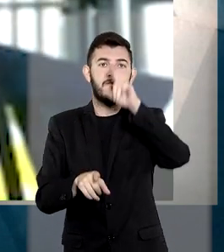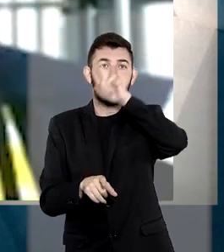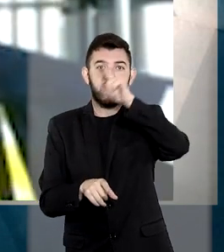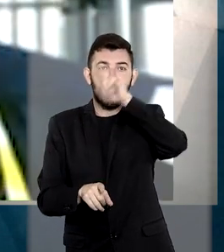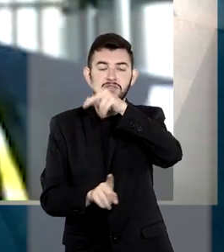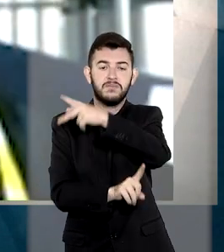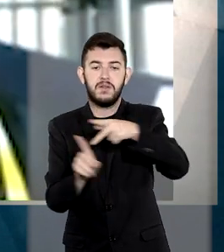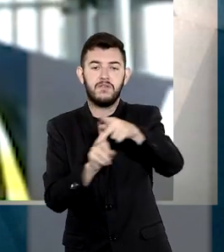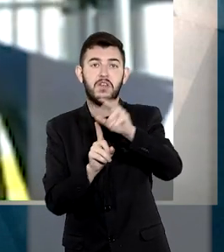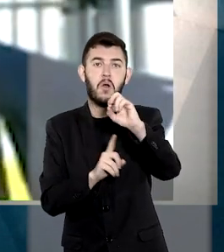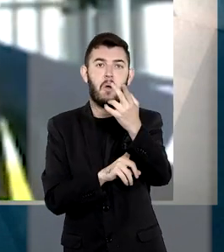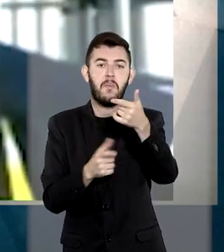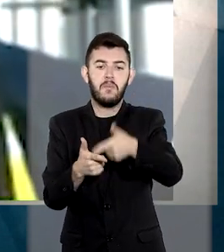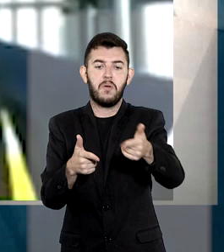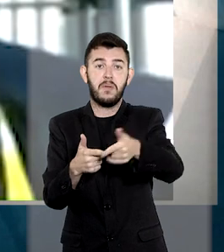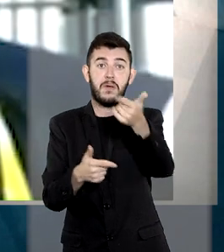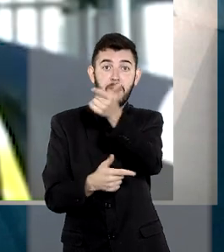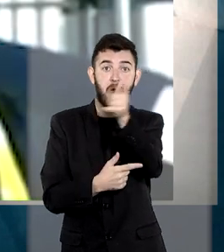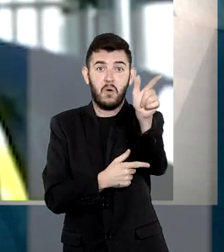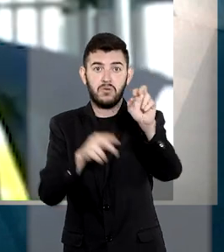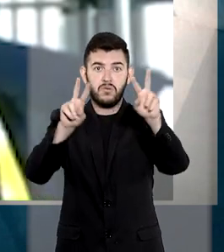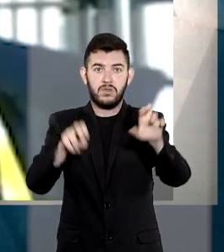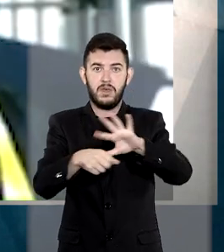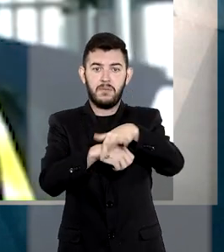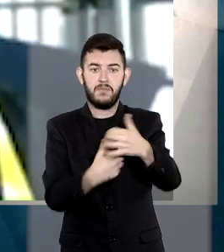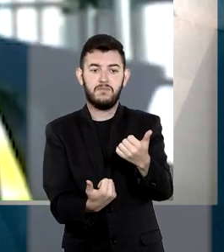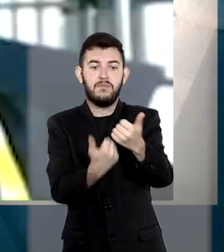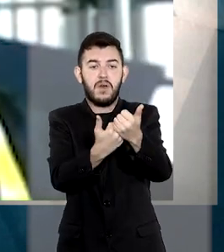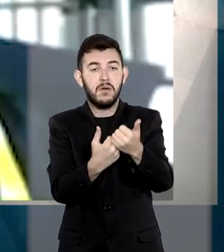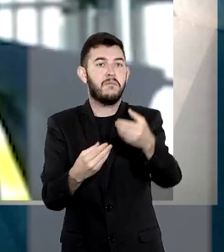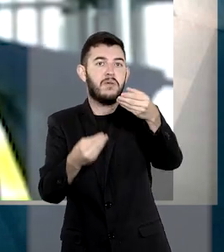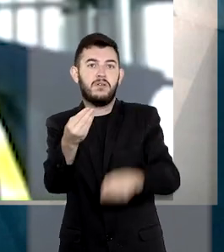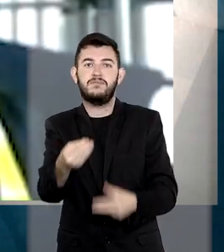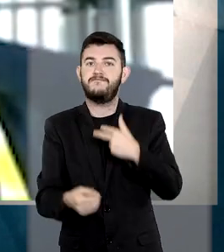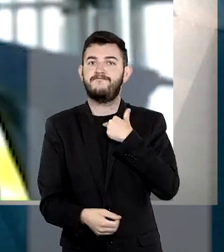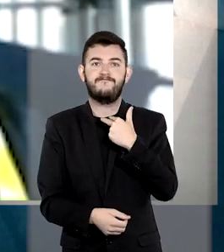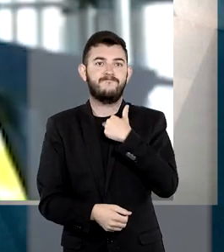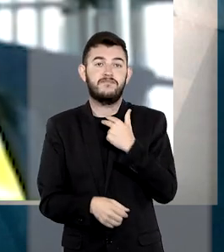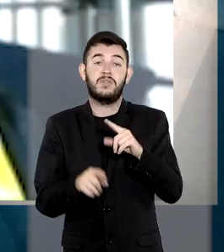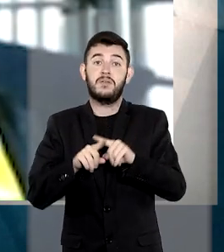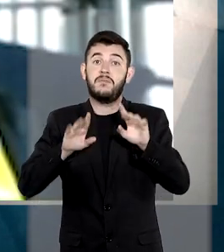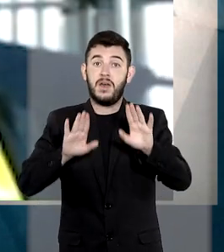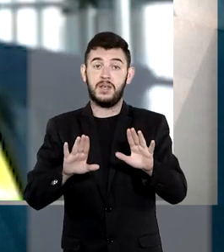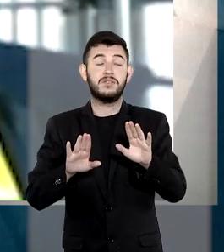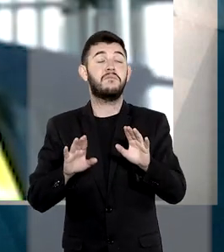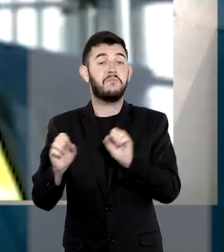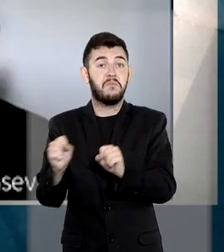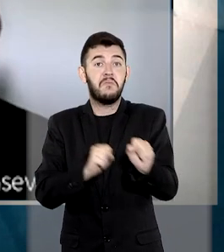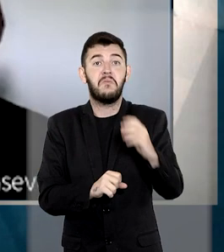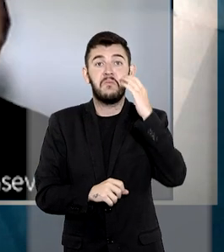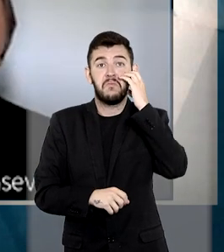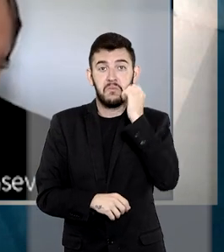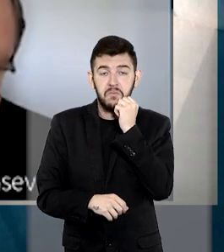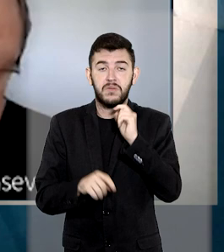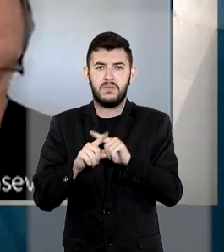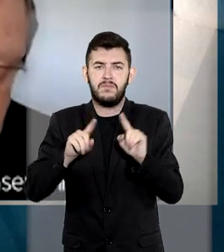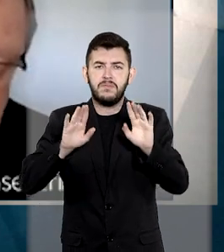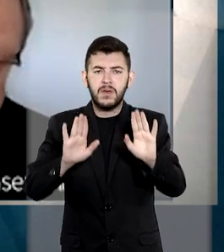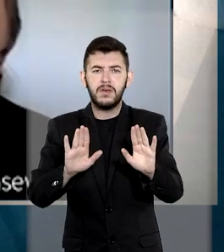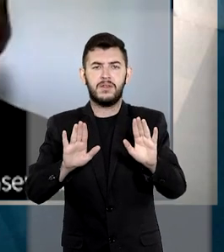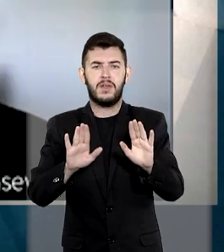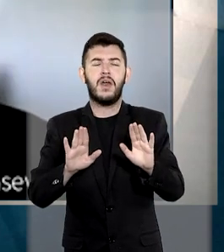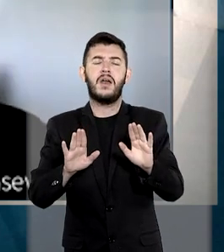fraude previdenciária, nem seja uma medida inócua em termos de transferência de afeto ao adotando. Sobre o